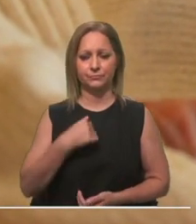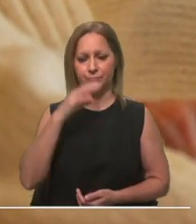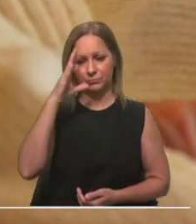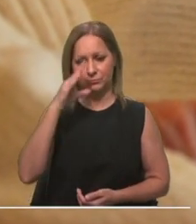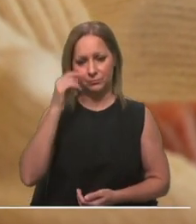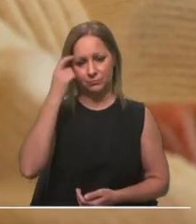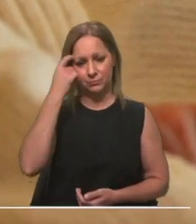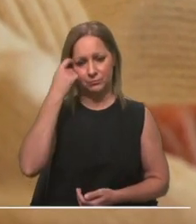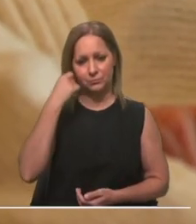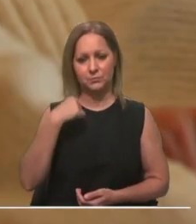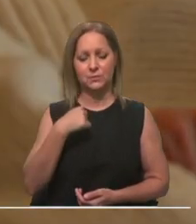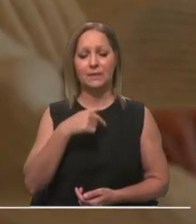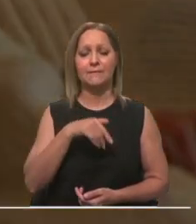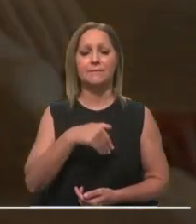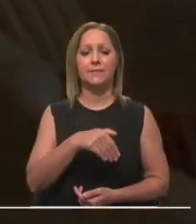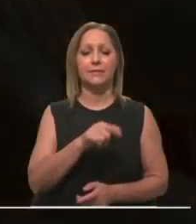Eu sei que vai ser